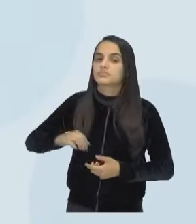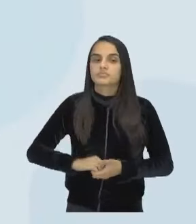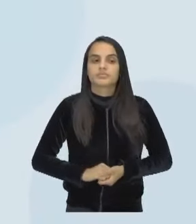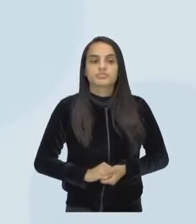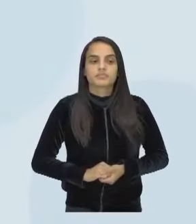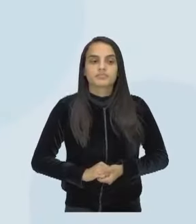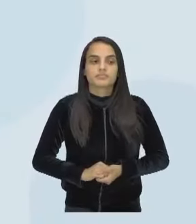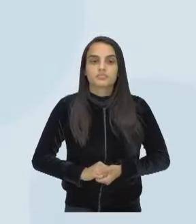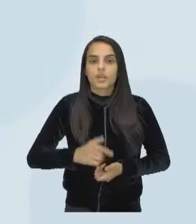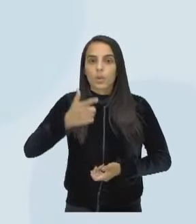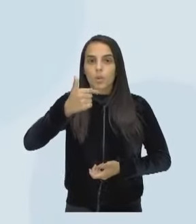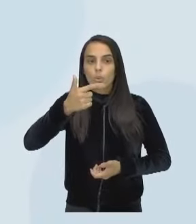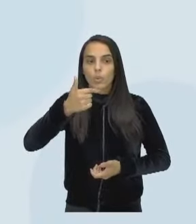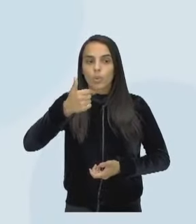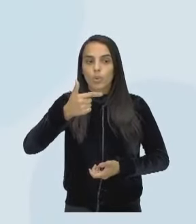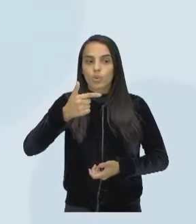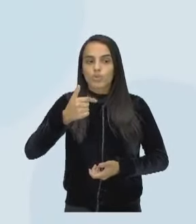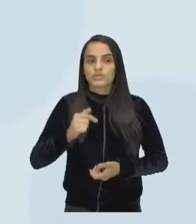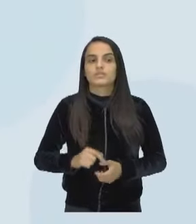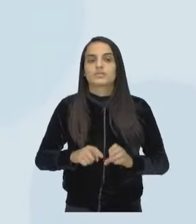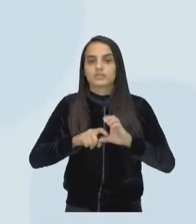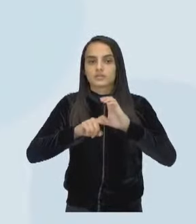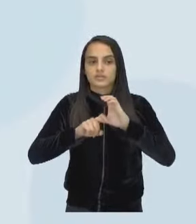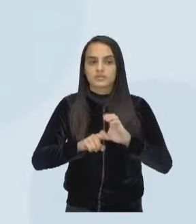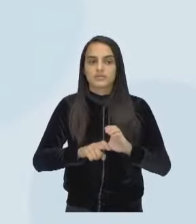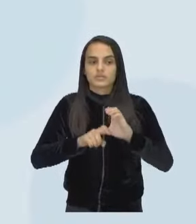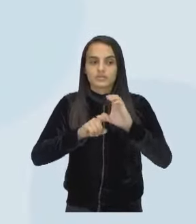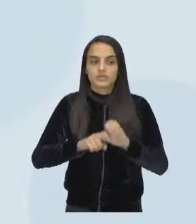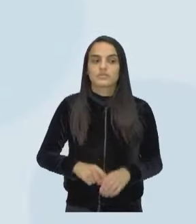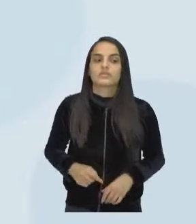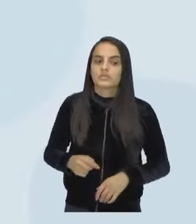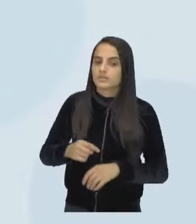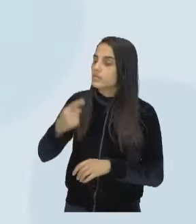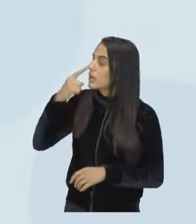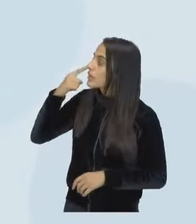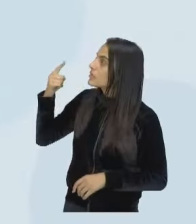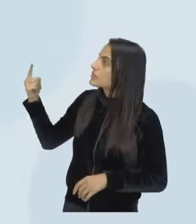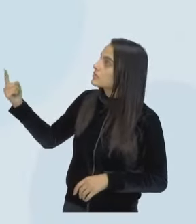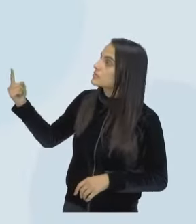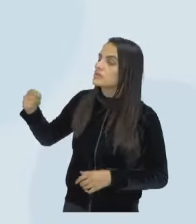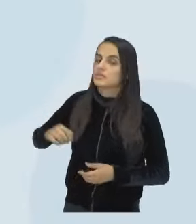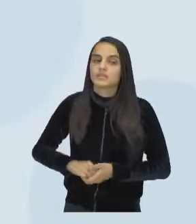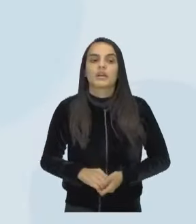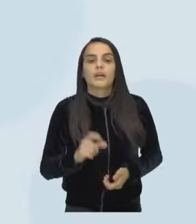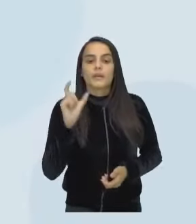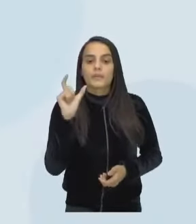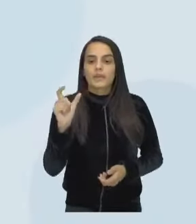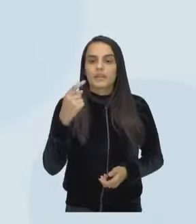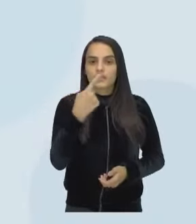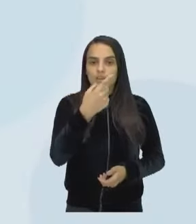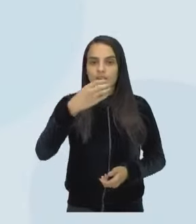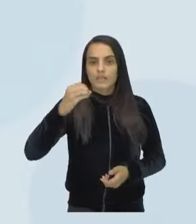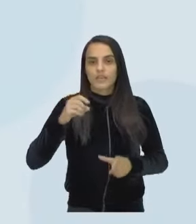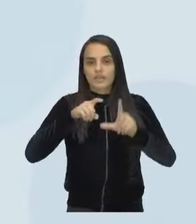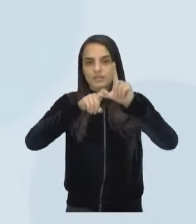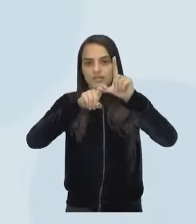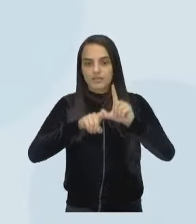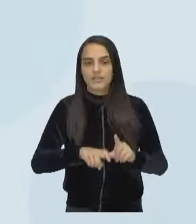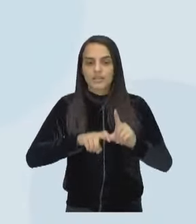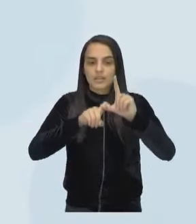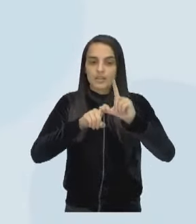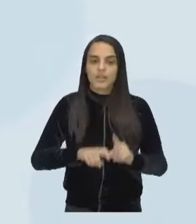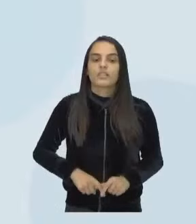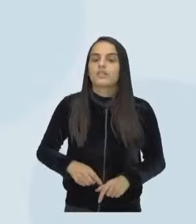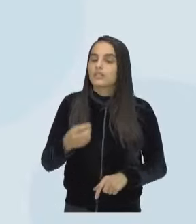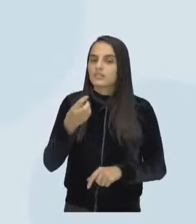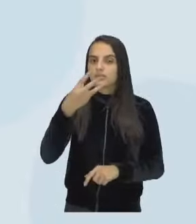tem 12 letras. Number 5, 10 letters. É uma palavra que tem 10 letras. E a number 6, 11 letters.